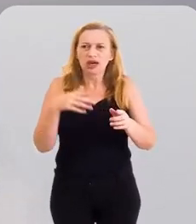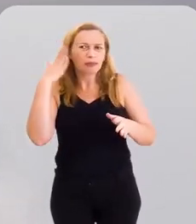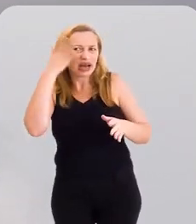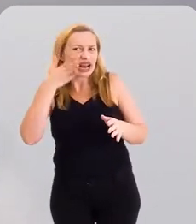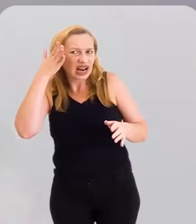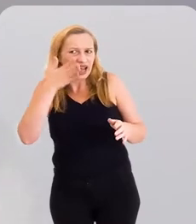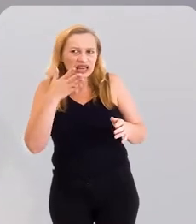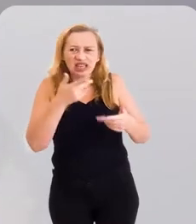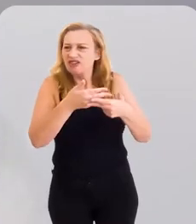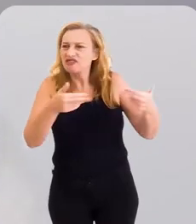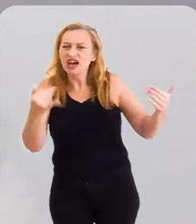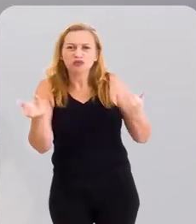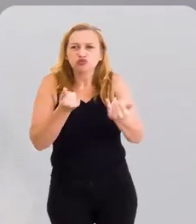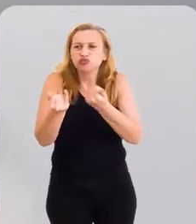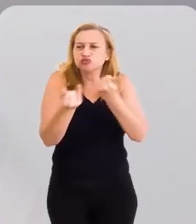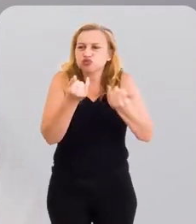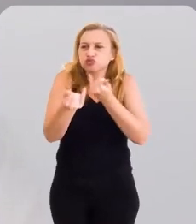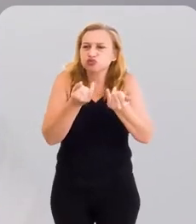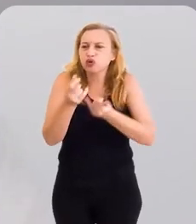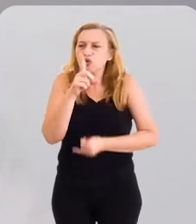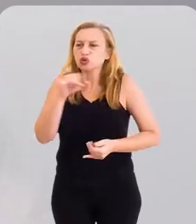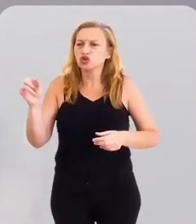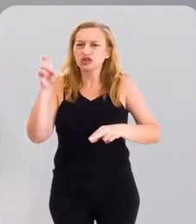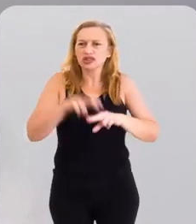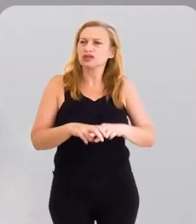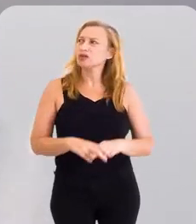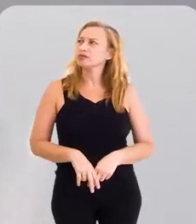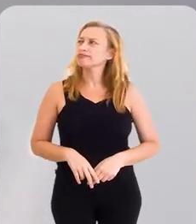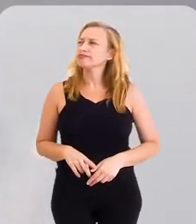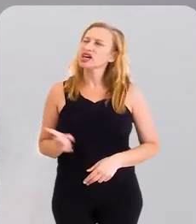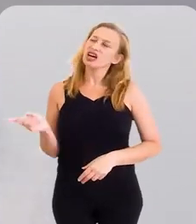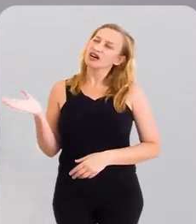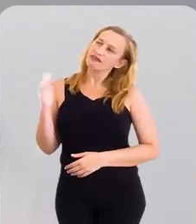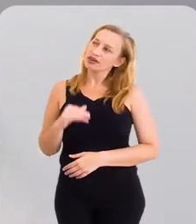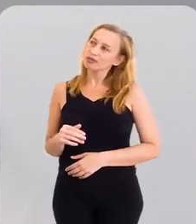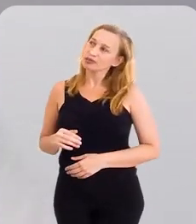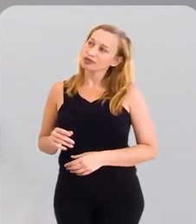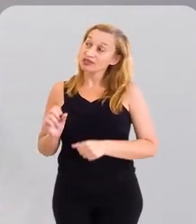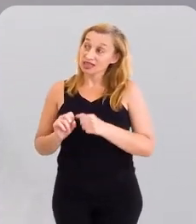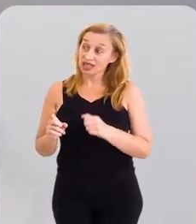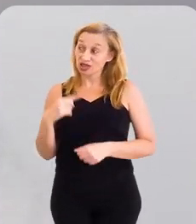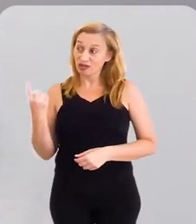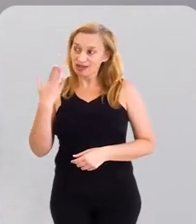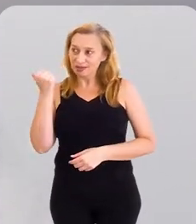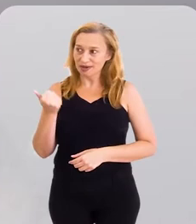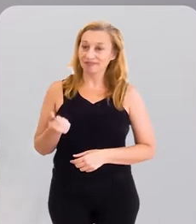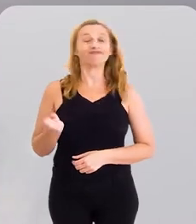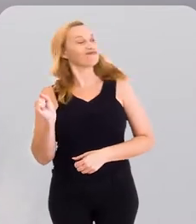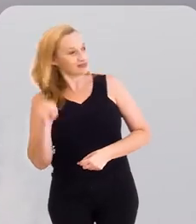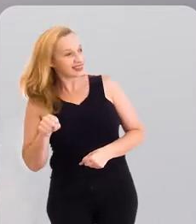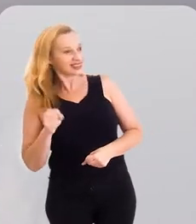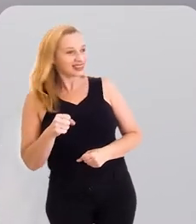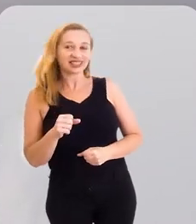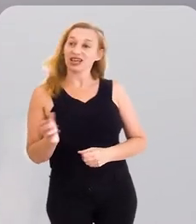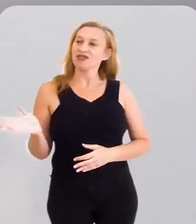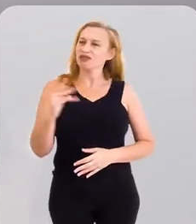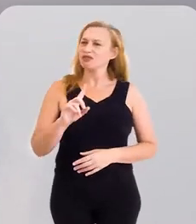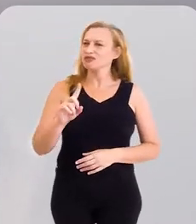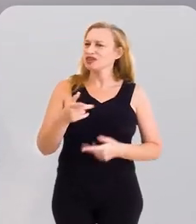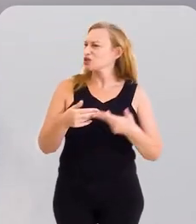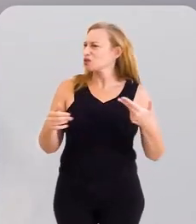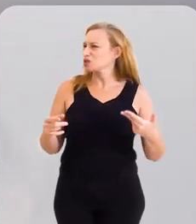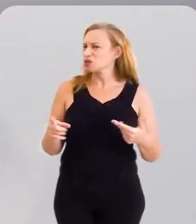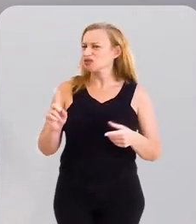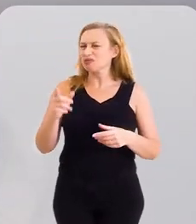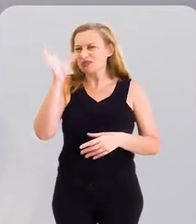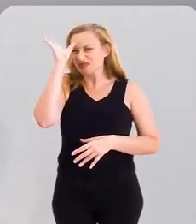assim, faz assado. E foi tanta sugestão que um dia a gente sentou e falou: vamos fazer do jeito que a gente sabe? Vamos. Não vamos fazer